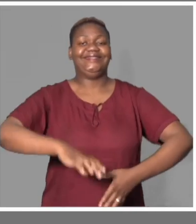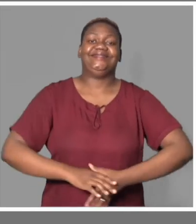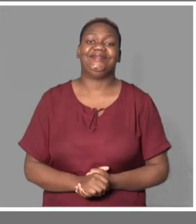Para Moamba protetora